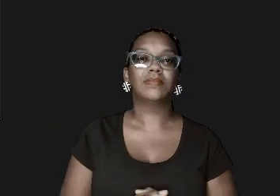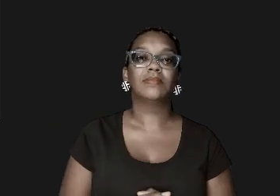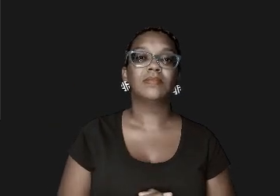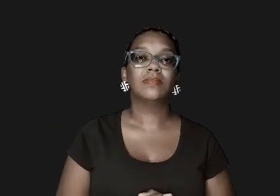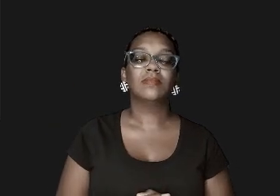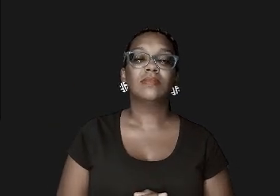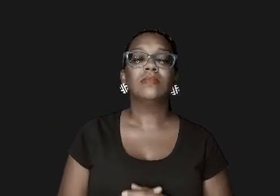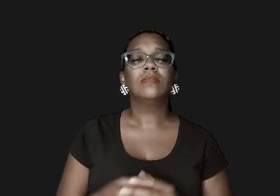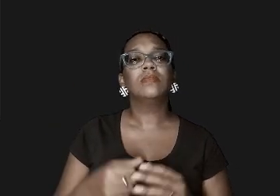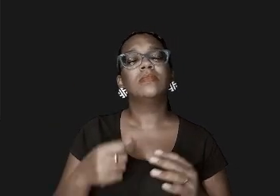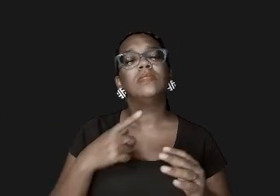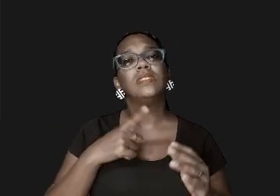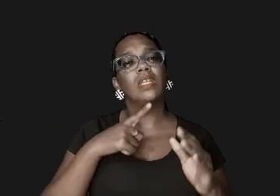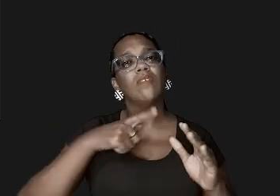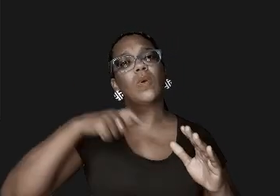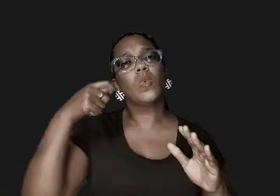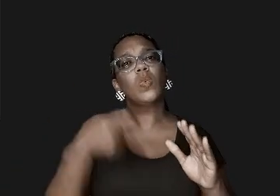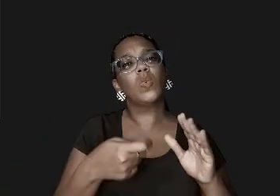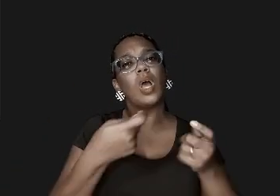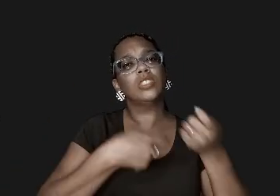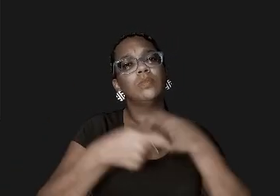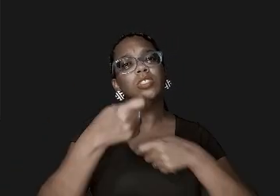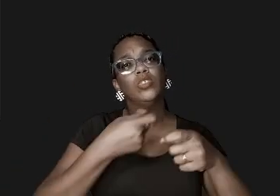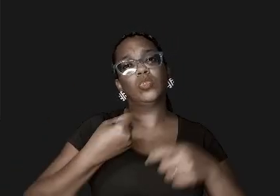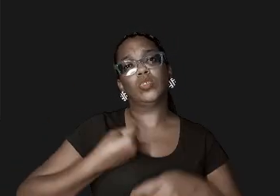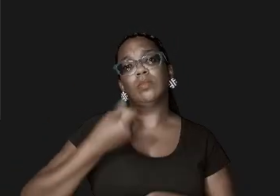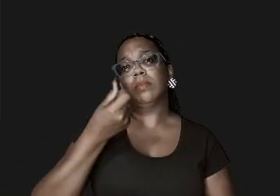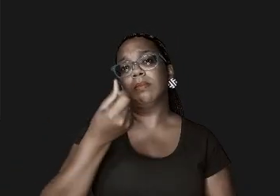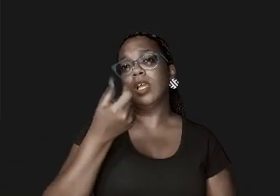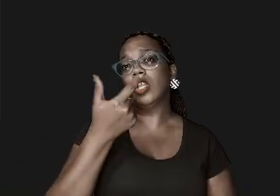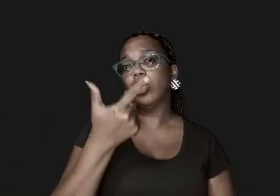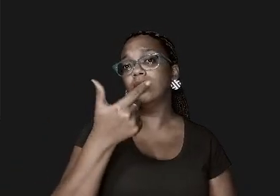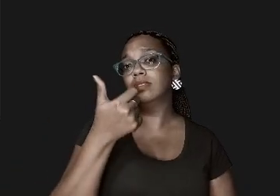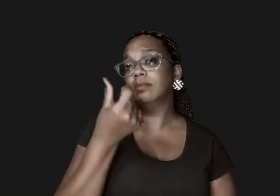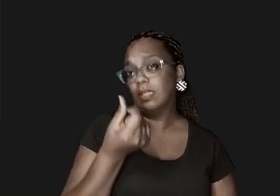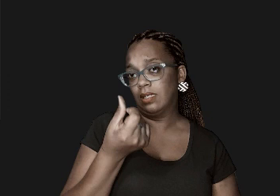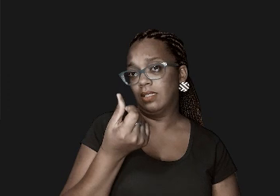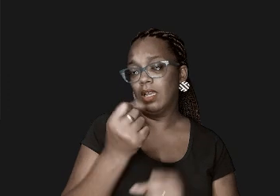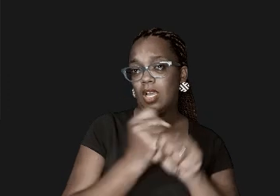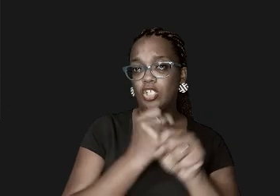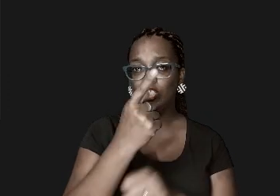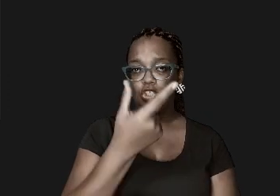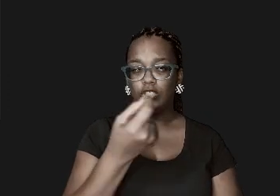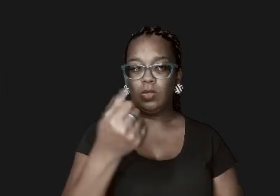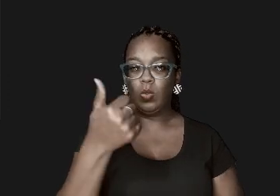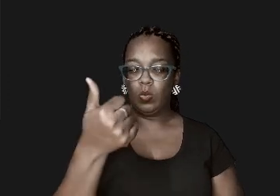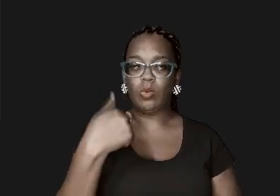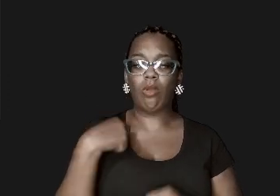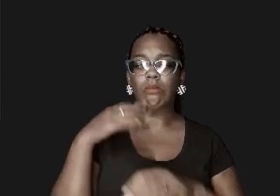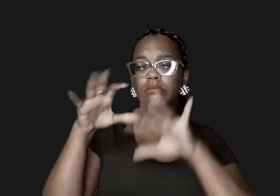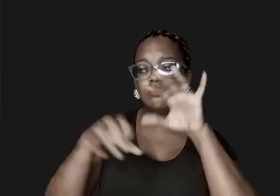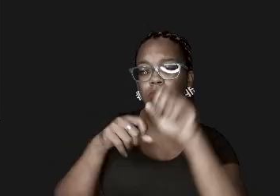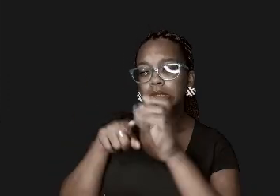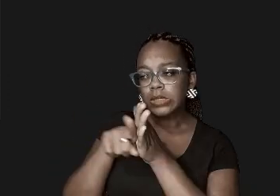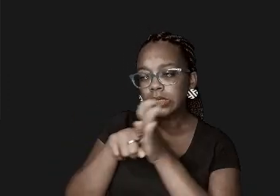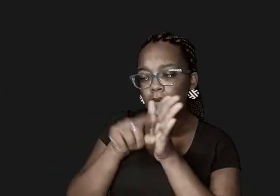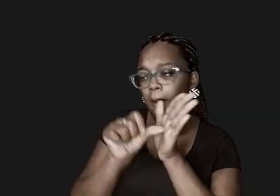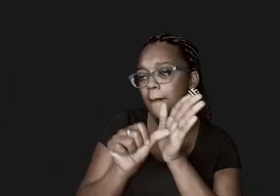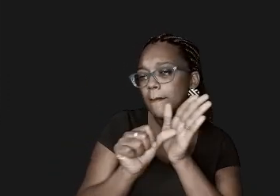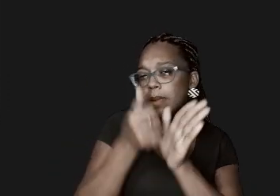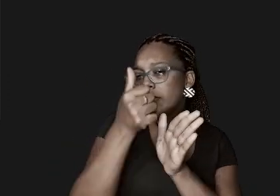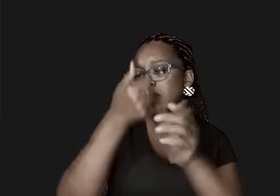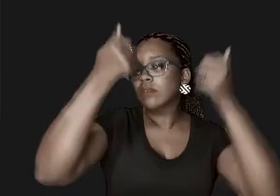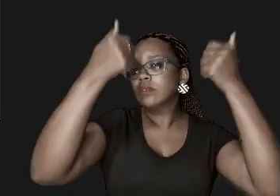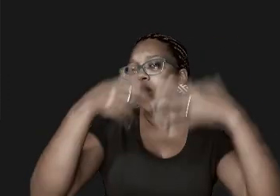uma pequena recapitulação e aqui deixando para quem gosta de estudar precedentes nesse inquérito administrativo cvm 2001